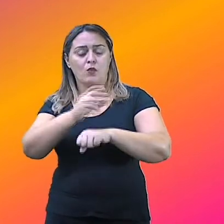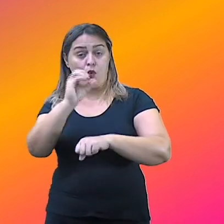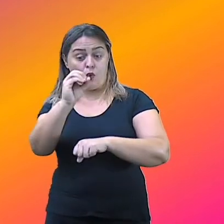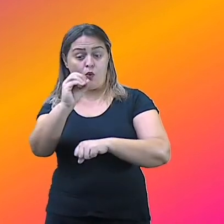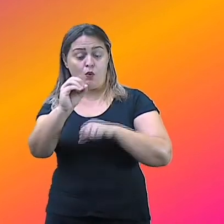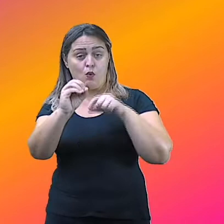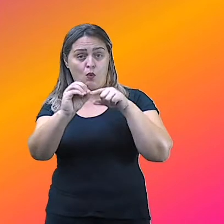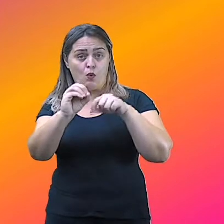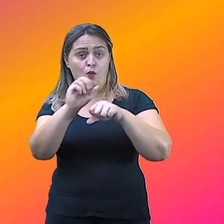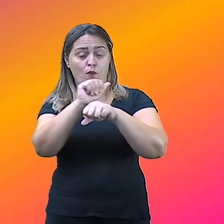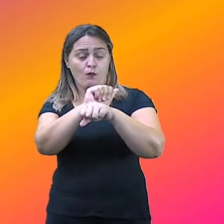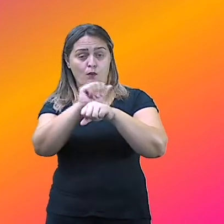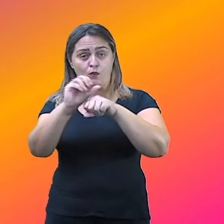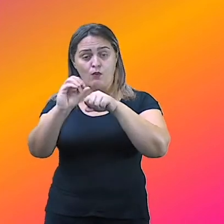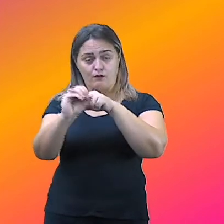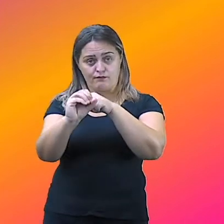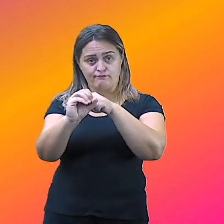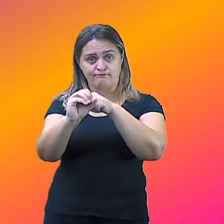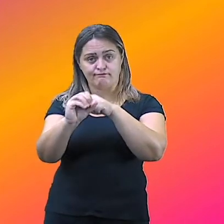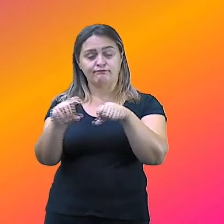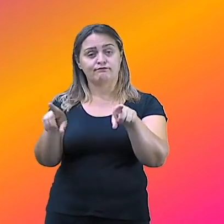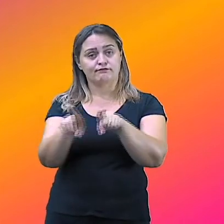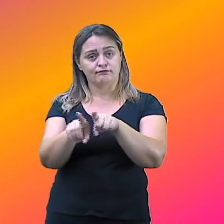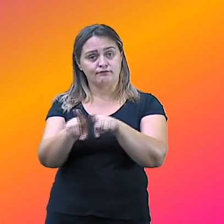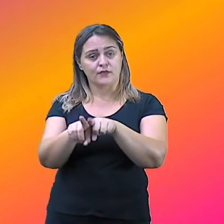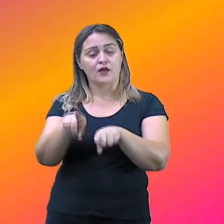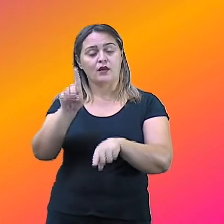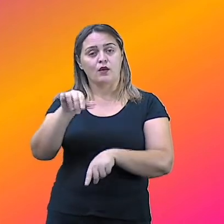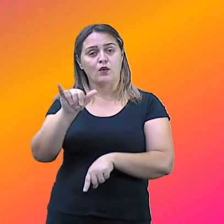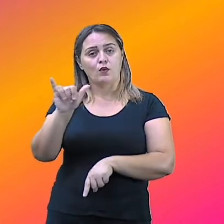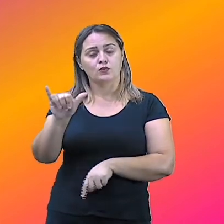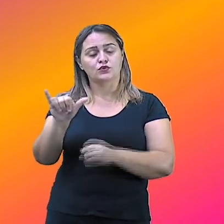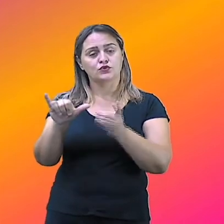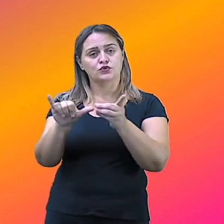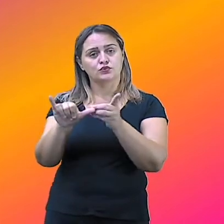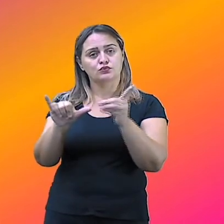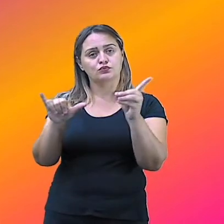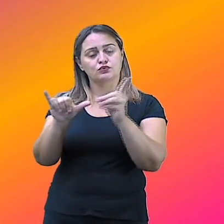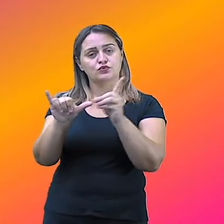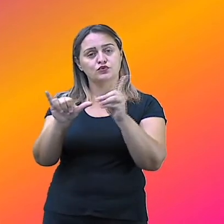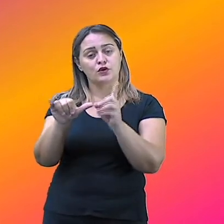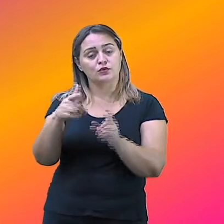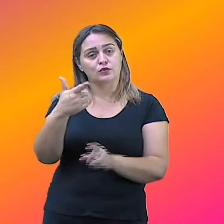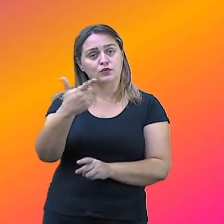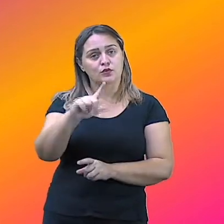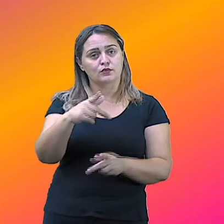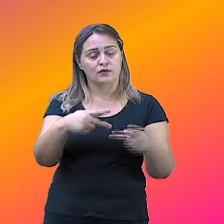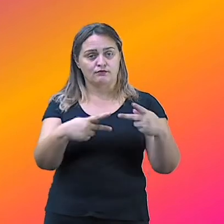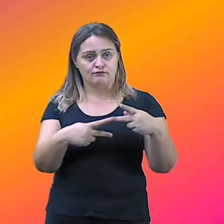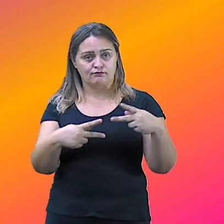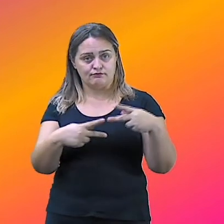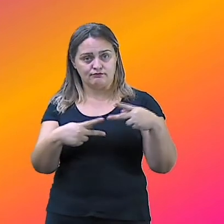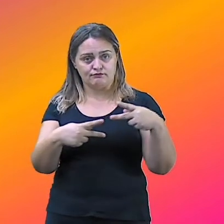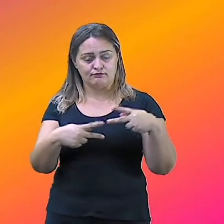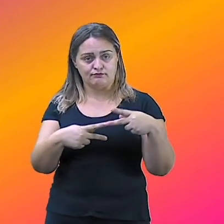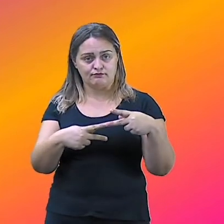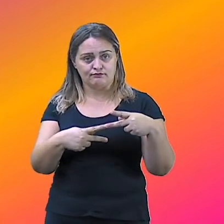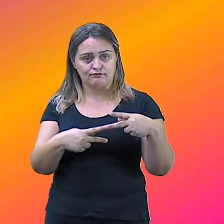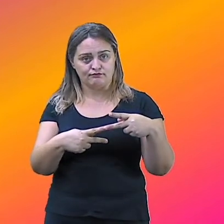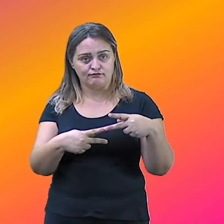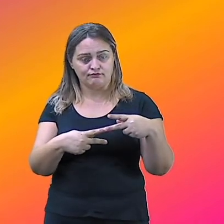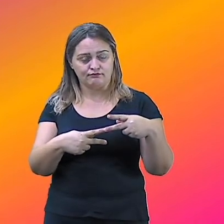também. Portanto, aqui, objeto direto, sem a presença de preposição.